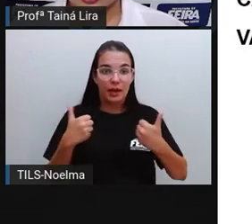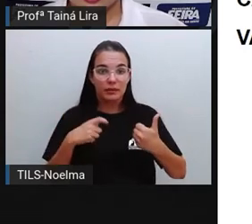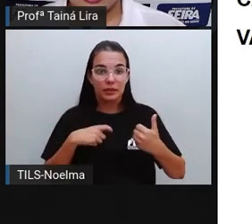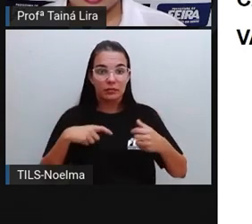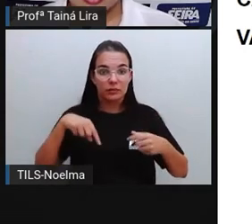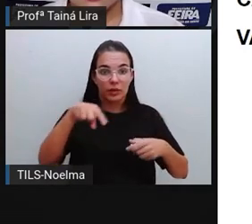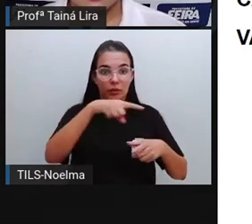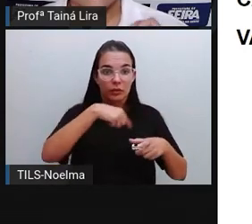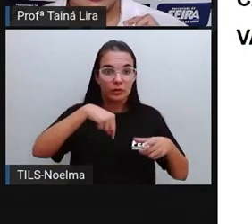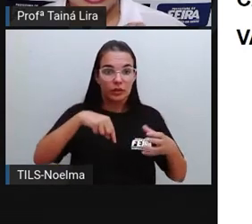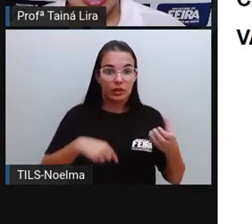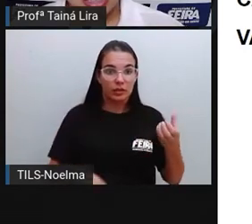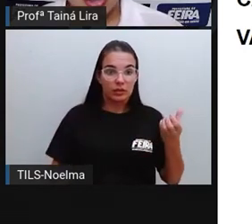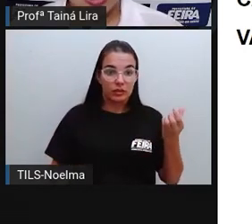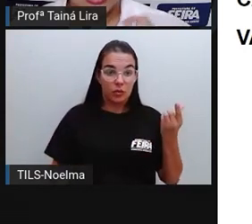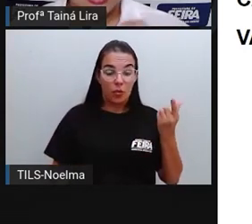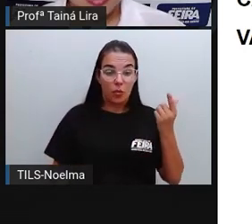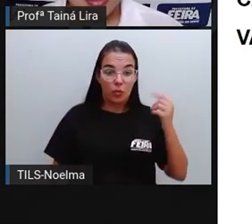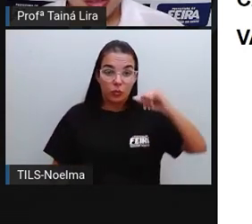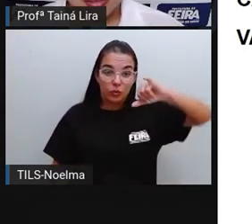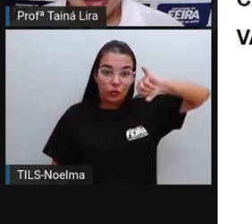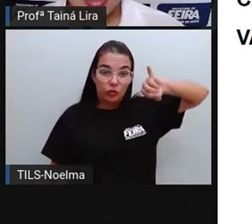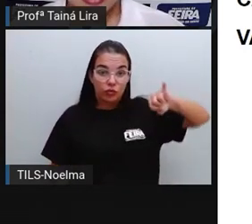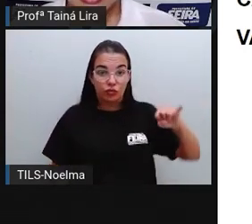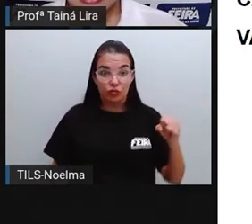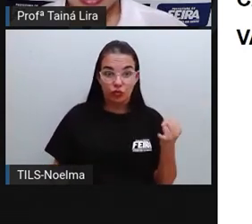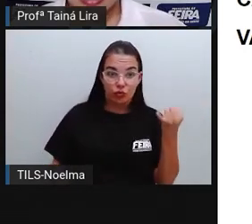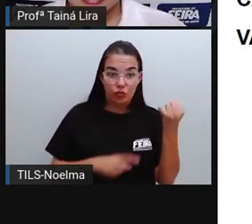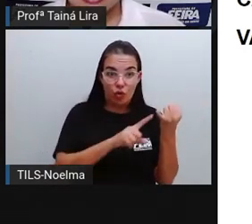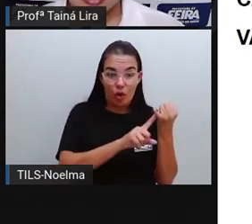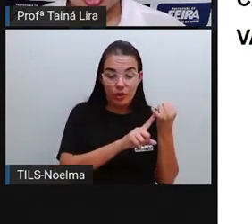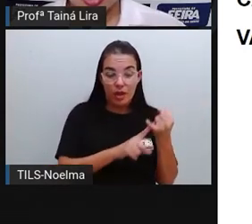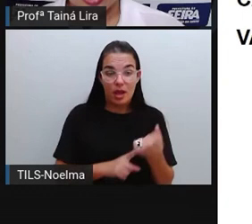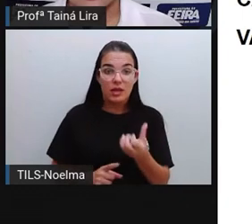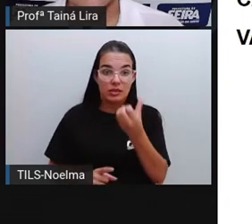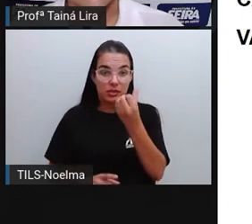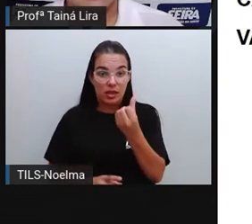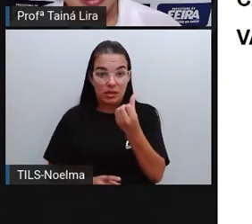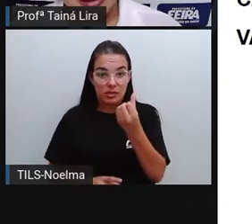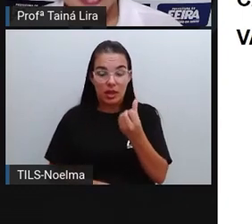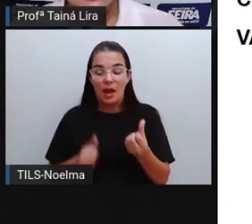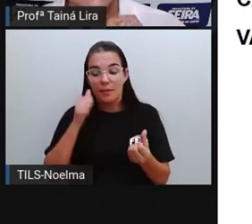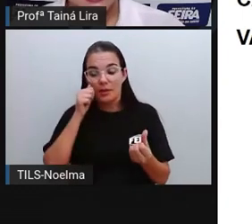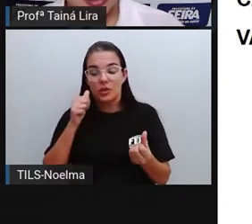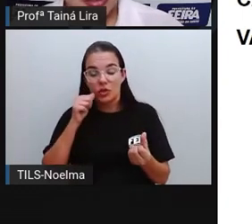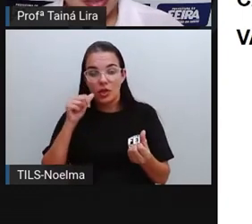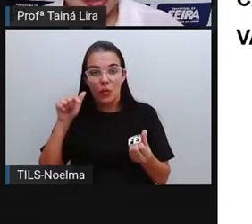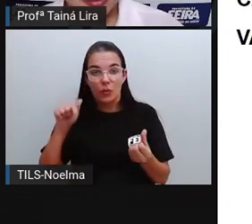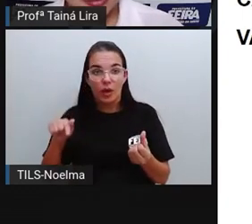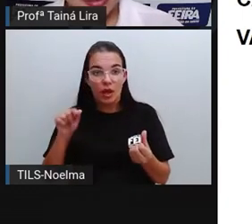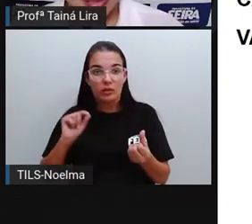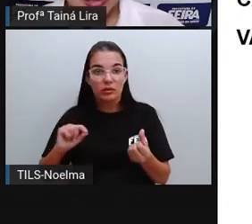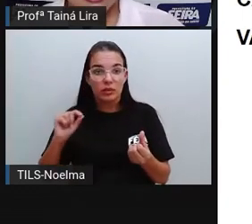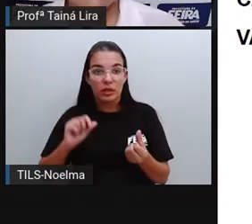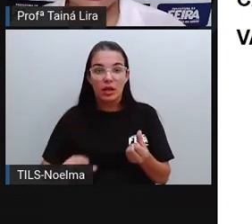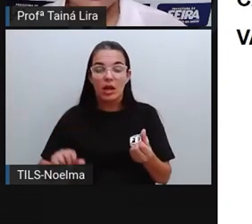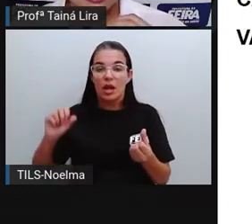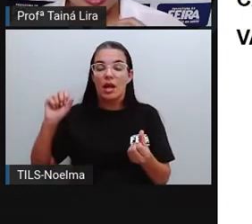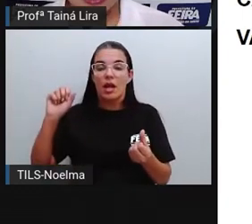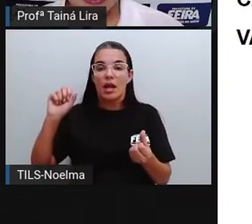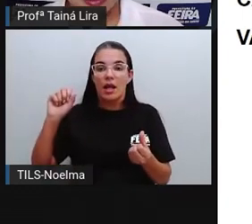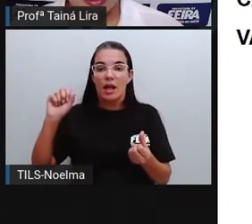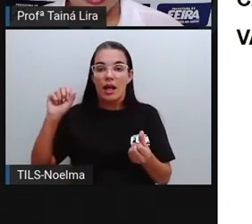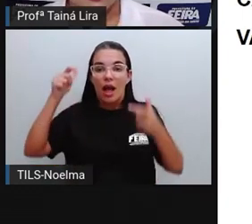Tatiana tirou as cartas valete e seis. E Larissa tirou dama e ás.